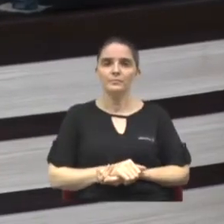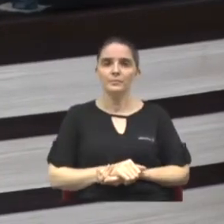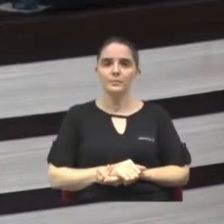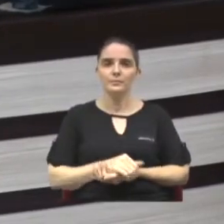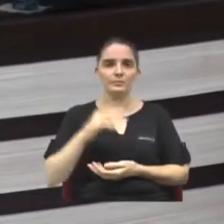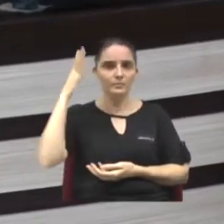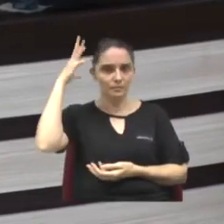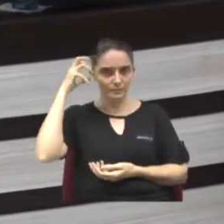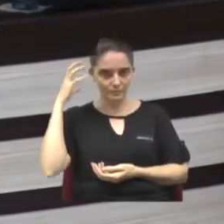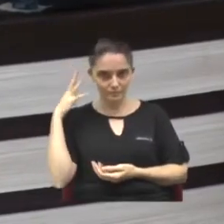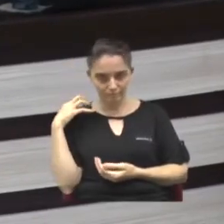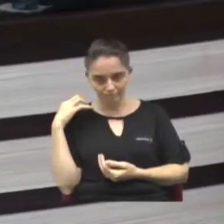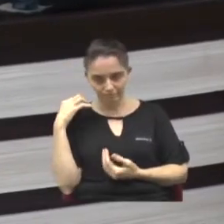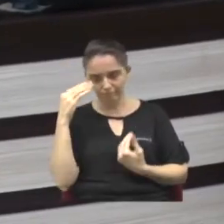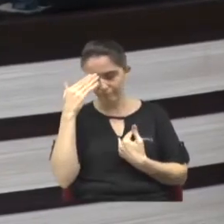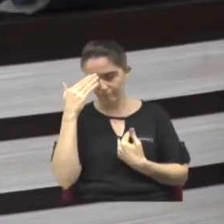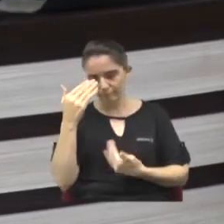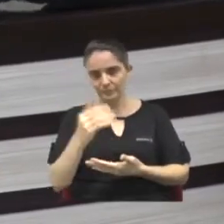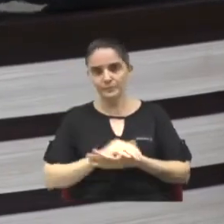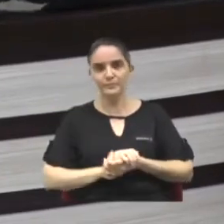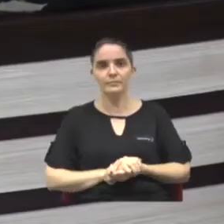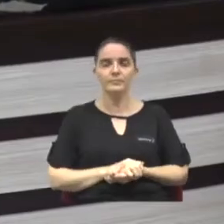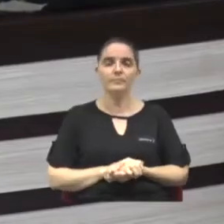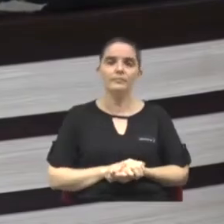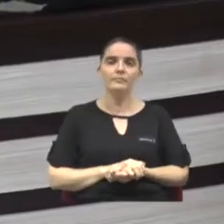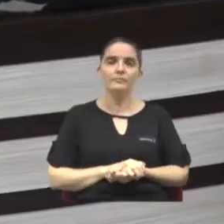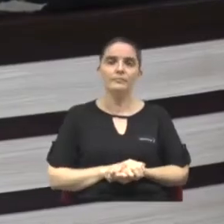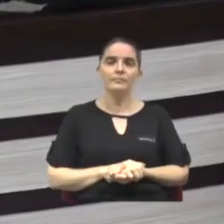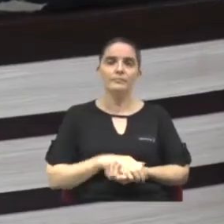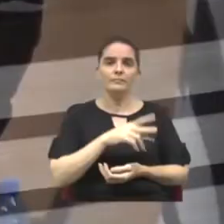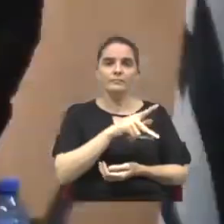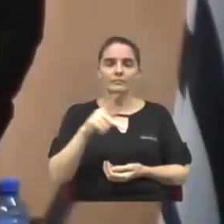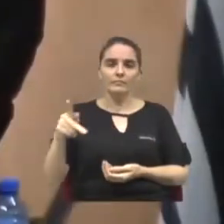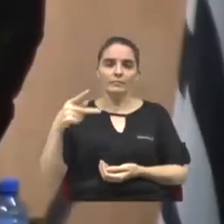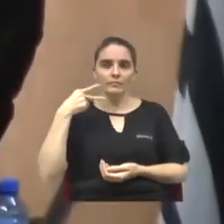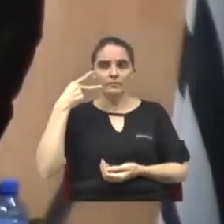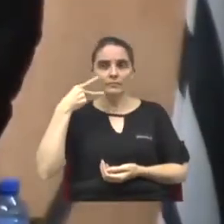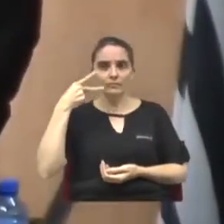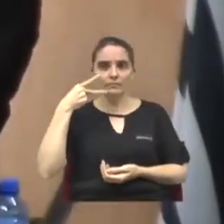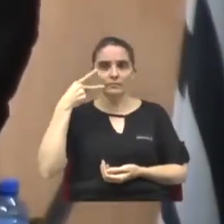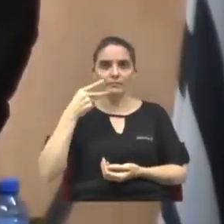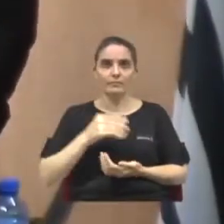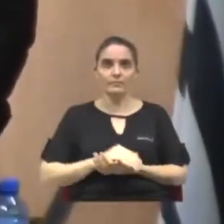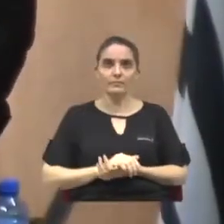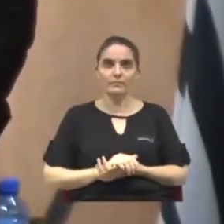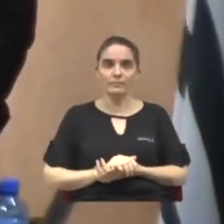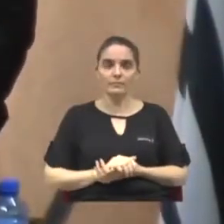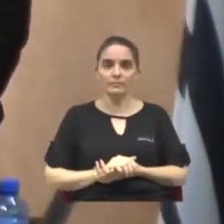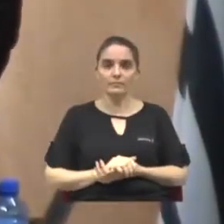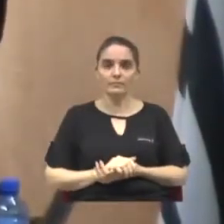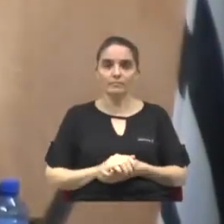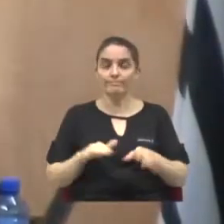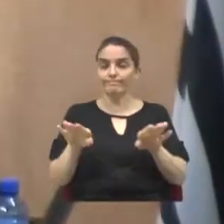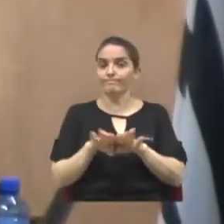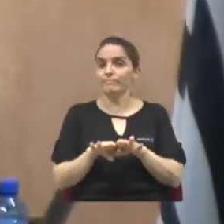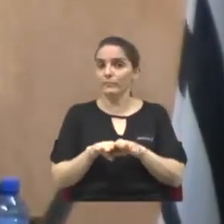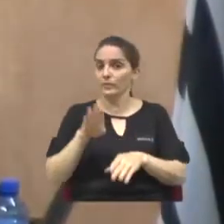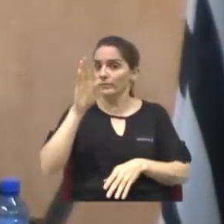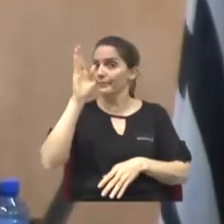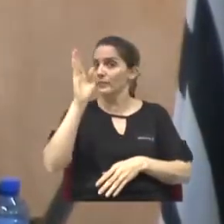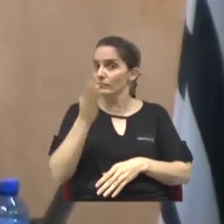me cedeu a vez. Senhor presidente, nobres pares, aqui eu preciso me levantar, porque também já